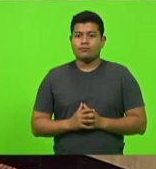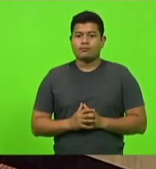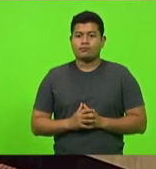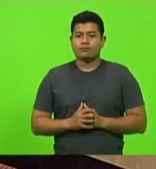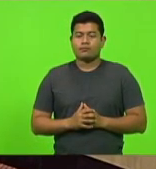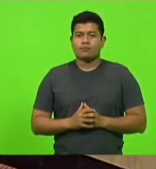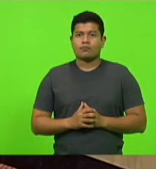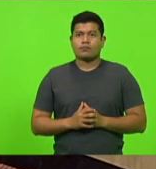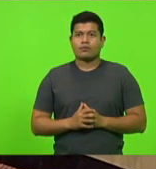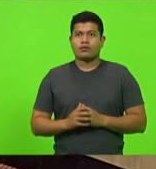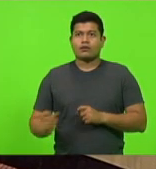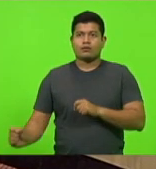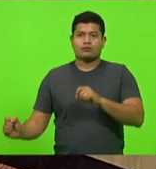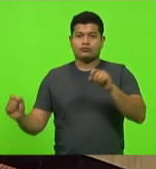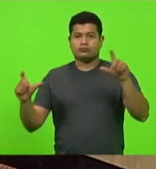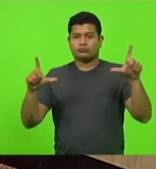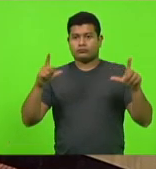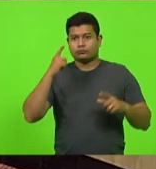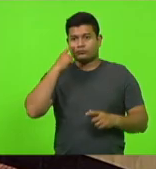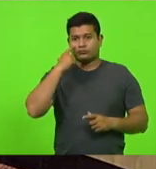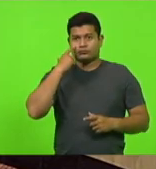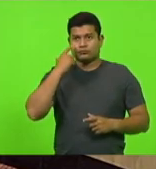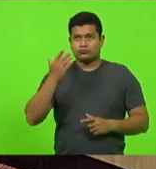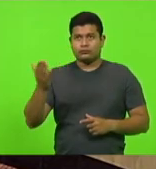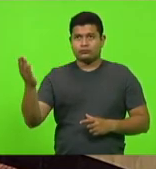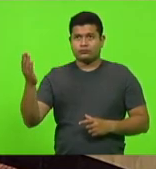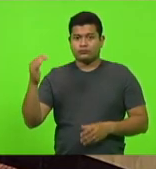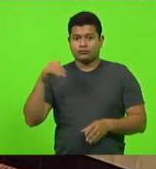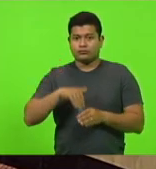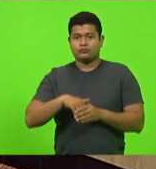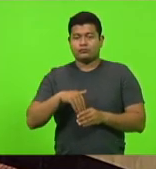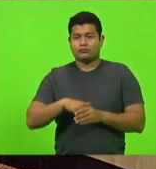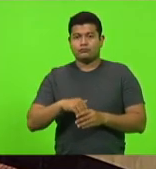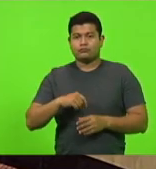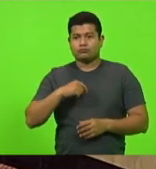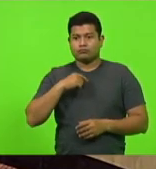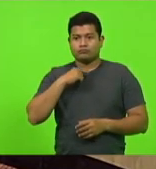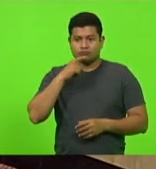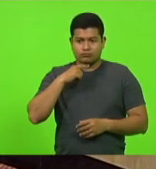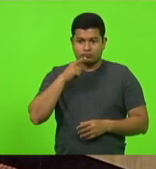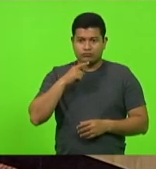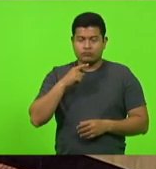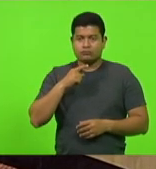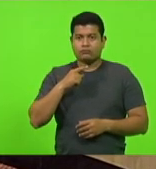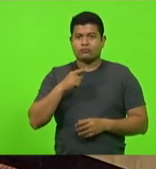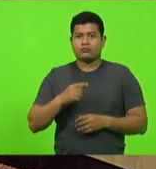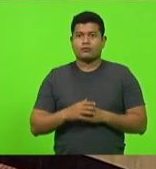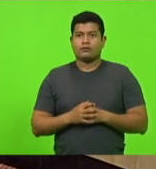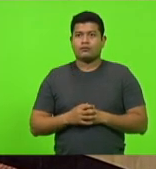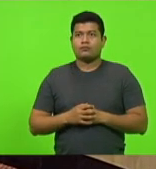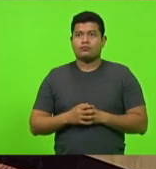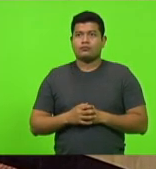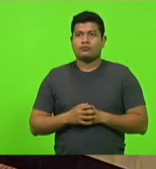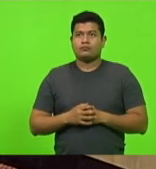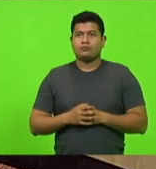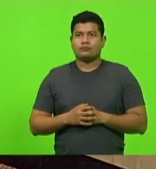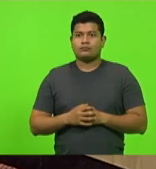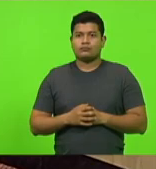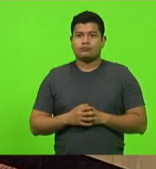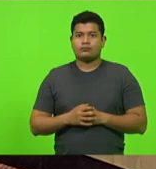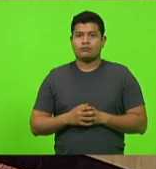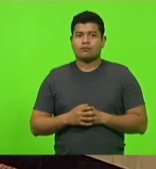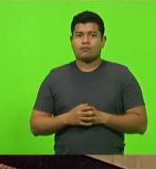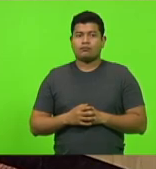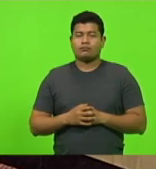O painel está à sua disposição, deputado. Não está conseguindo acessar? Usa qualquer outro computador, deputado Ivan. Pode